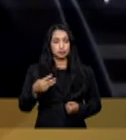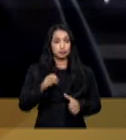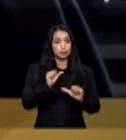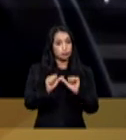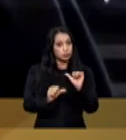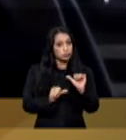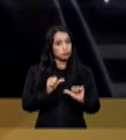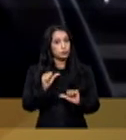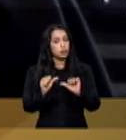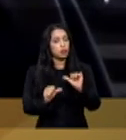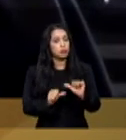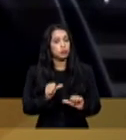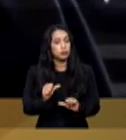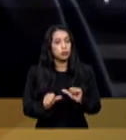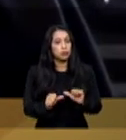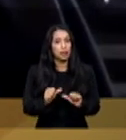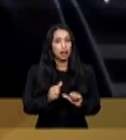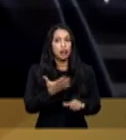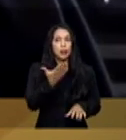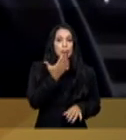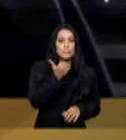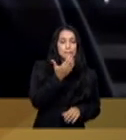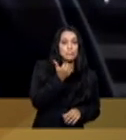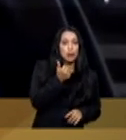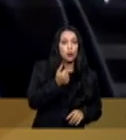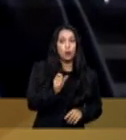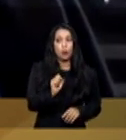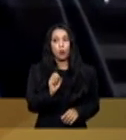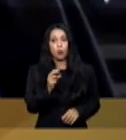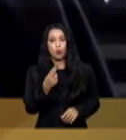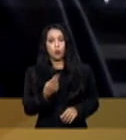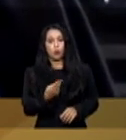Alterar substância alimentícia ou medicinal,